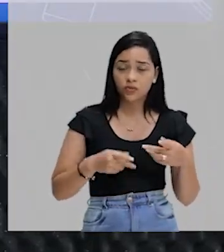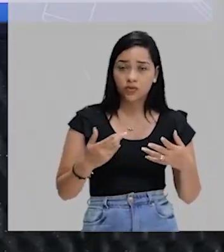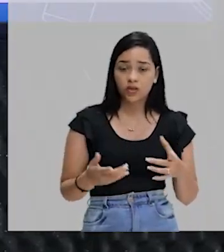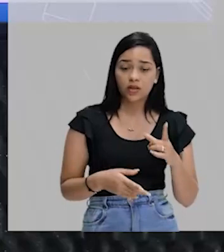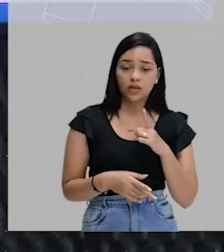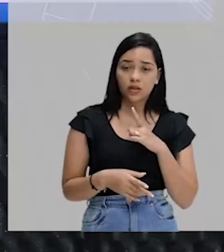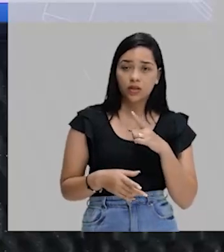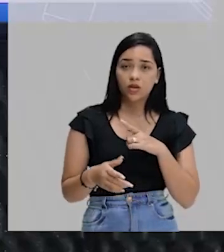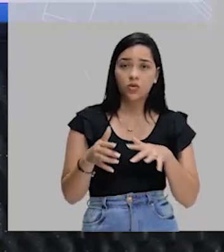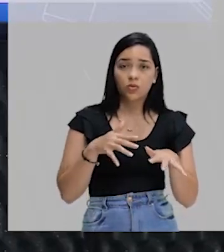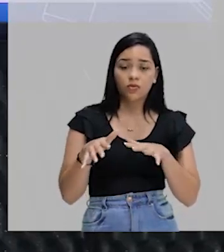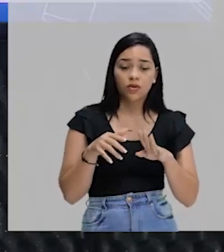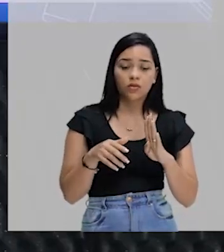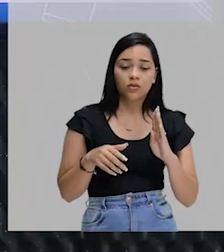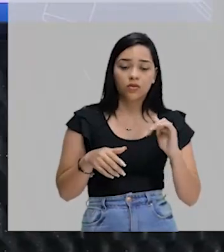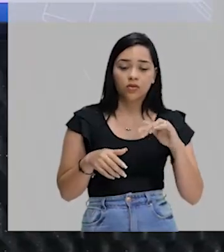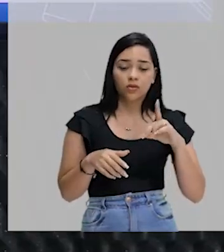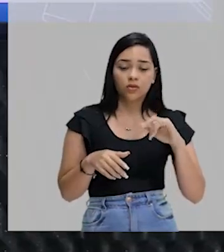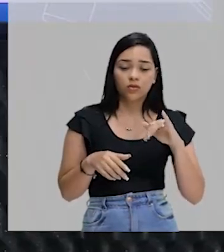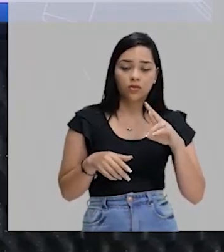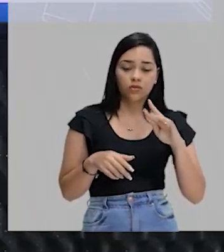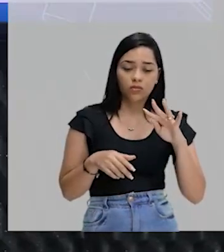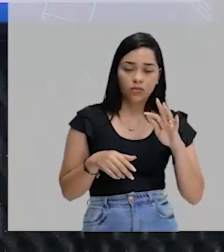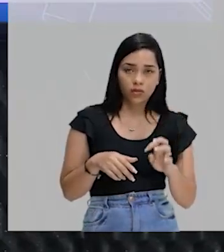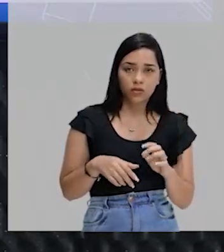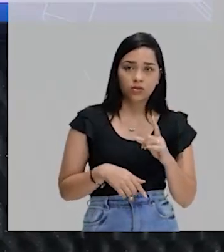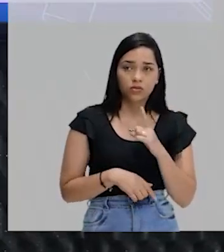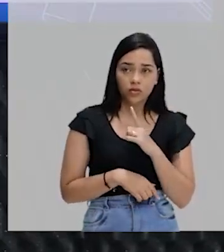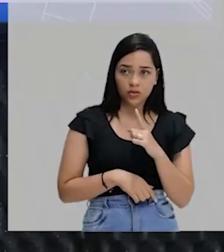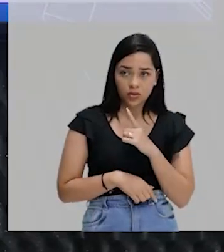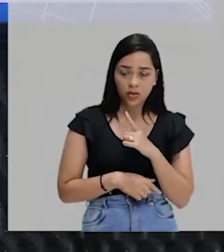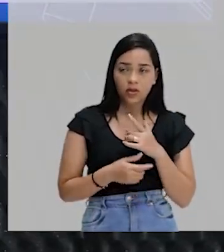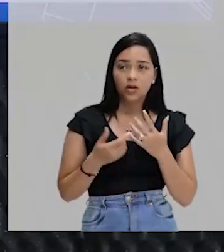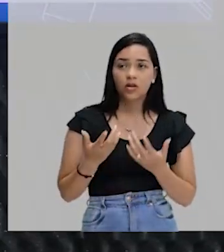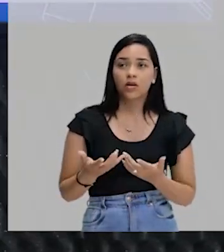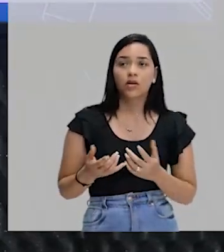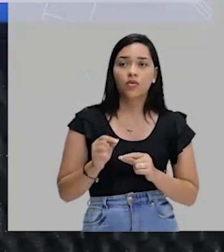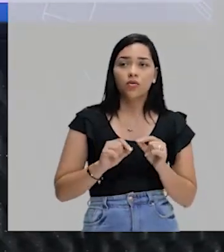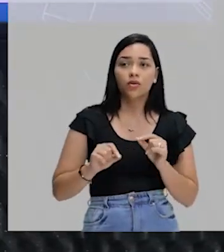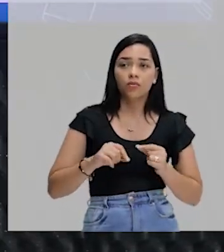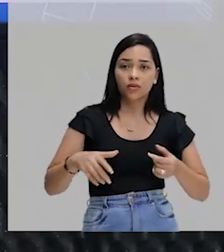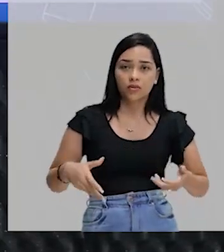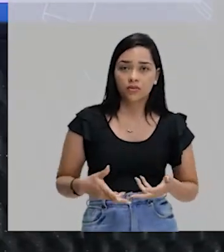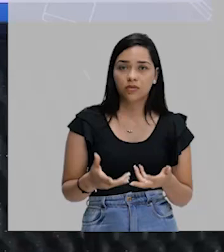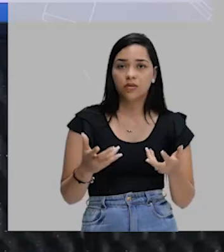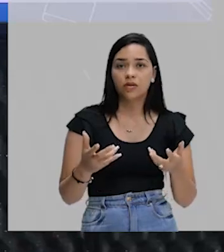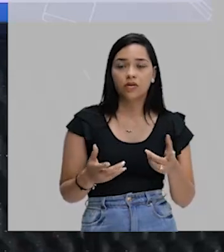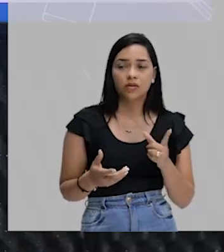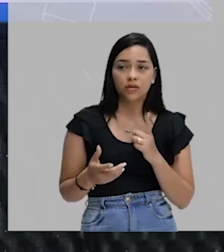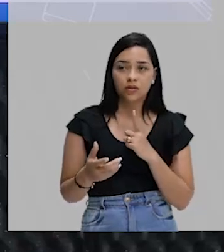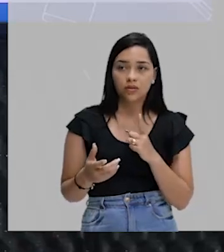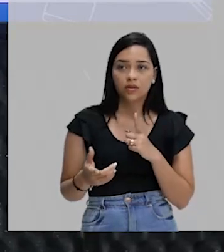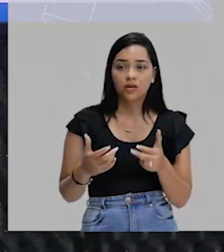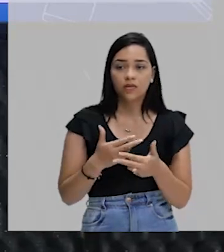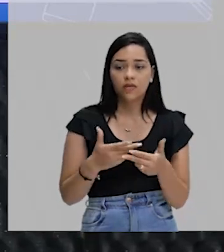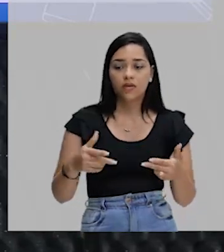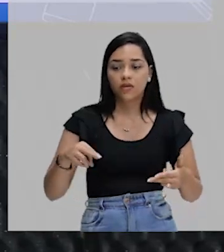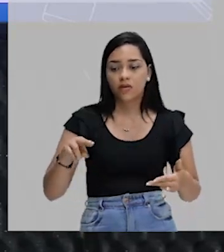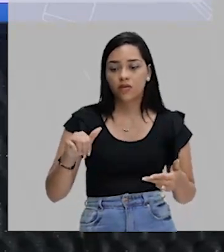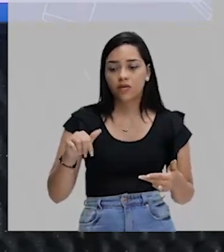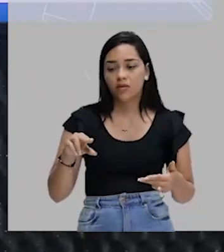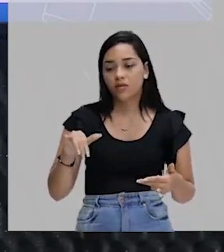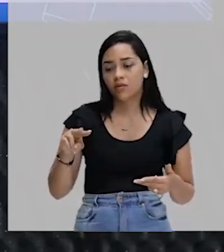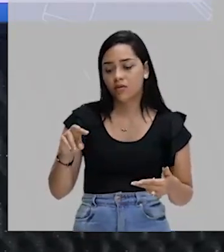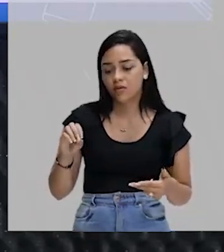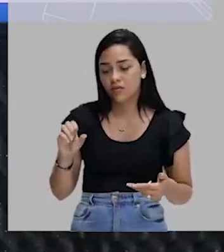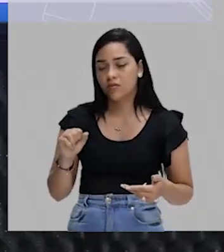temos um movimento bandeirante chegando para aprisionar, para escravizar esses nativos, o